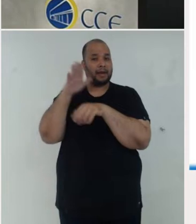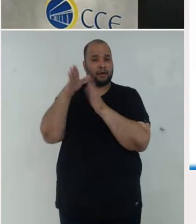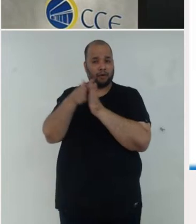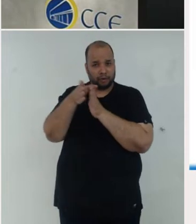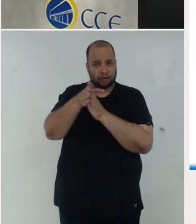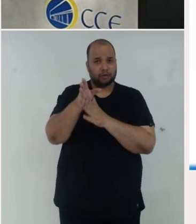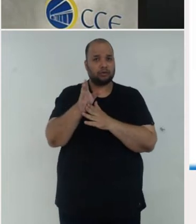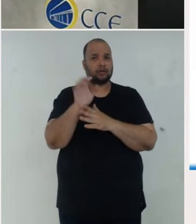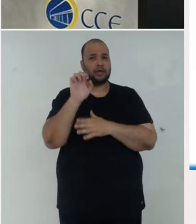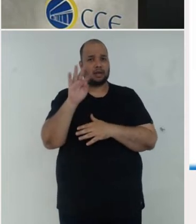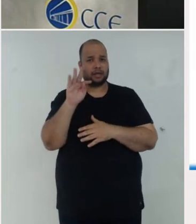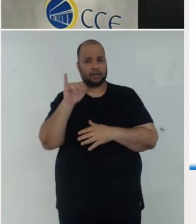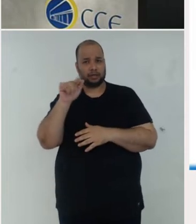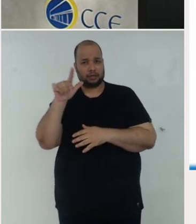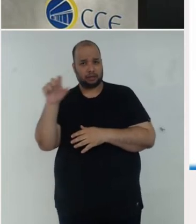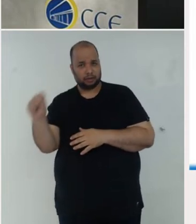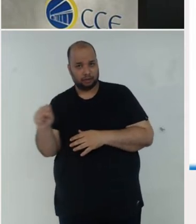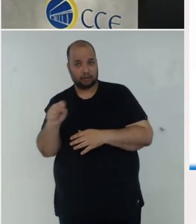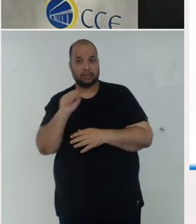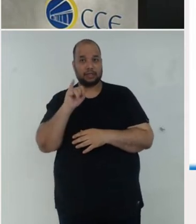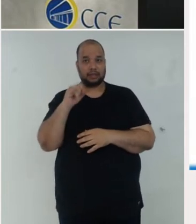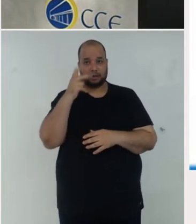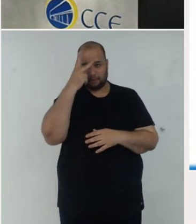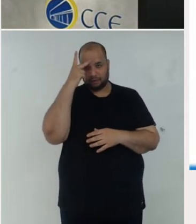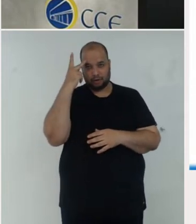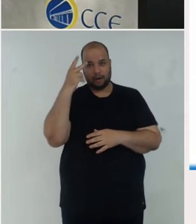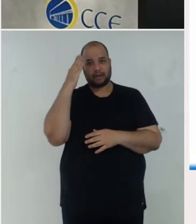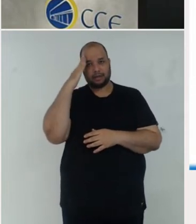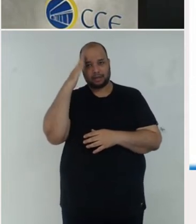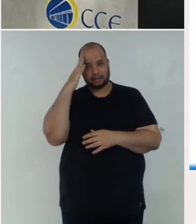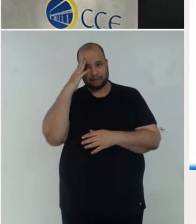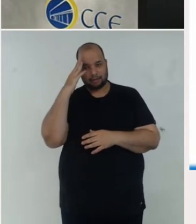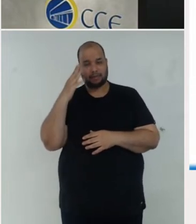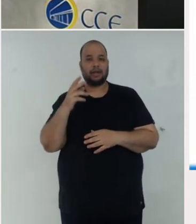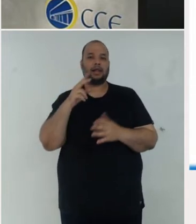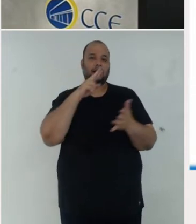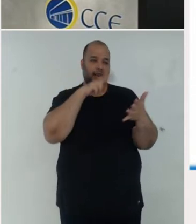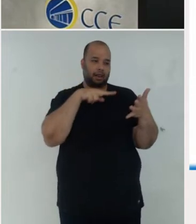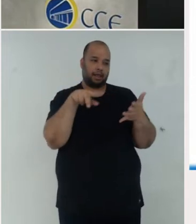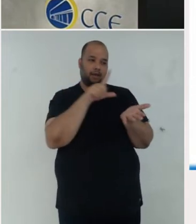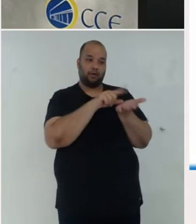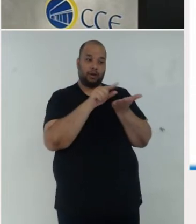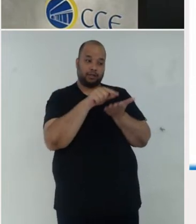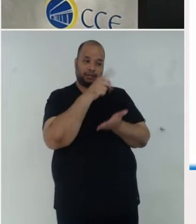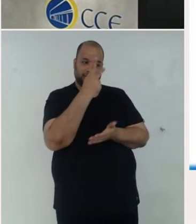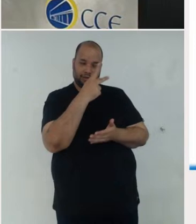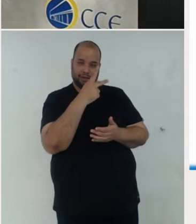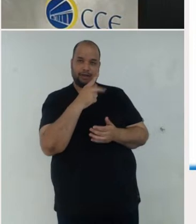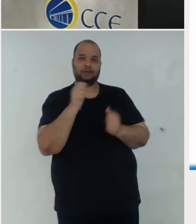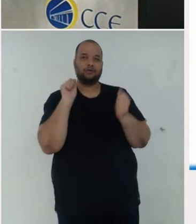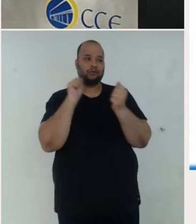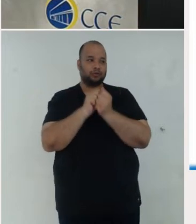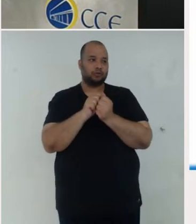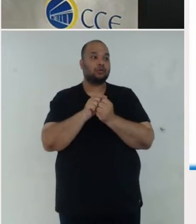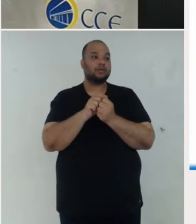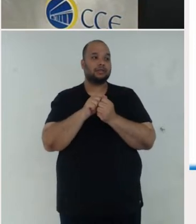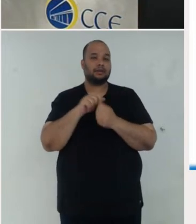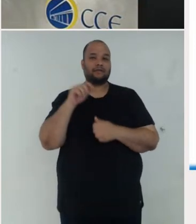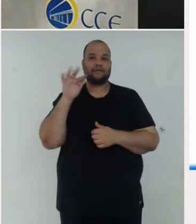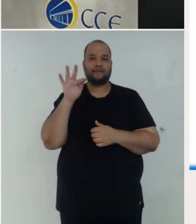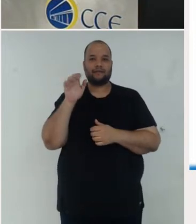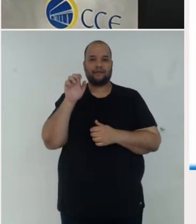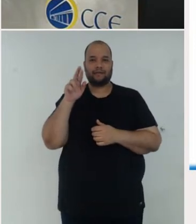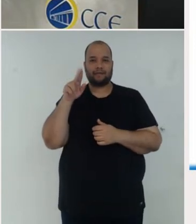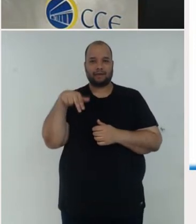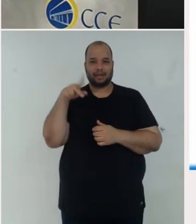essas contribuições. Então, quem quiser saber mais, ler mais, o meu artigo com a Fernanda está disponível, está sendo já bastante